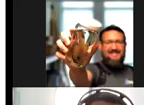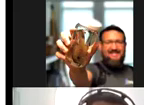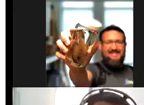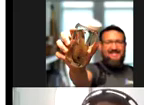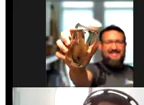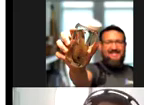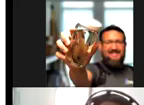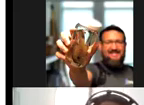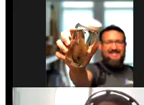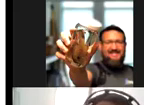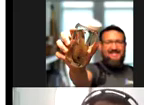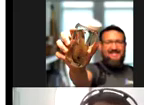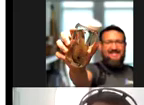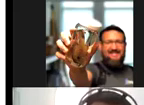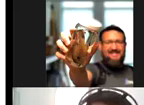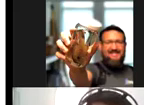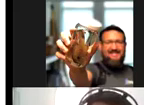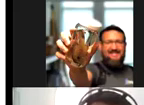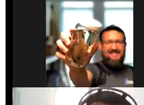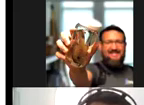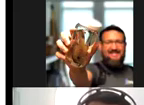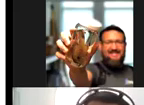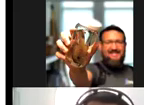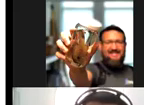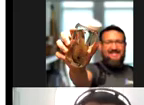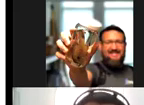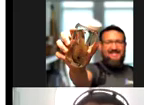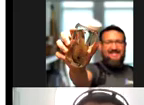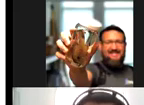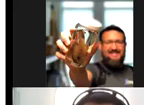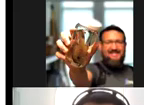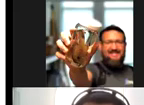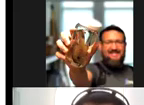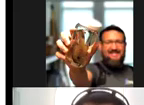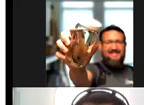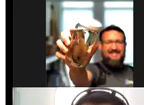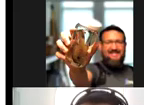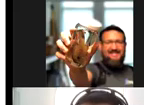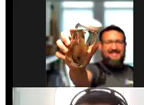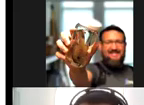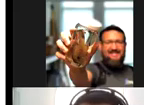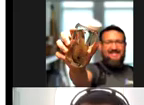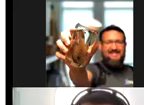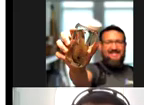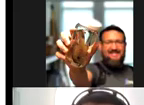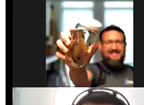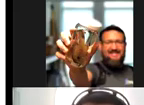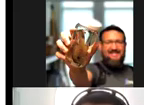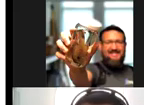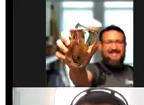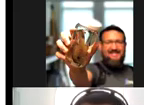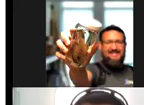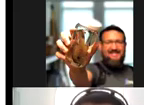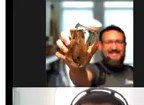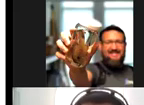Então, isso era muito raro antes da ecologia e se popularizou com o MacArthur. Então, o que a gente vê aqui é que ele tem as 3 hipóteses, né? Ele